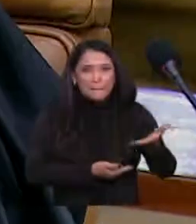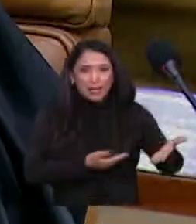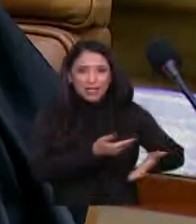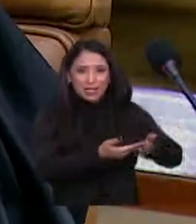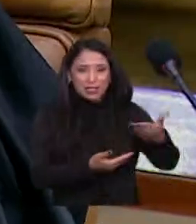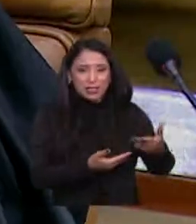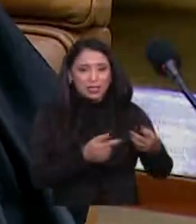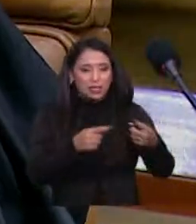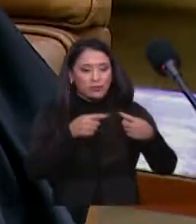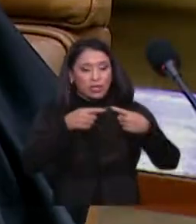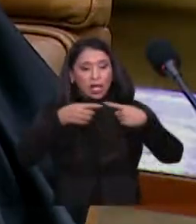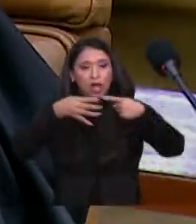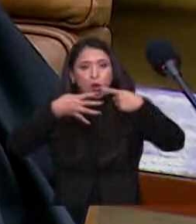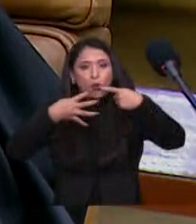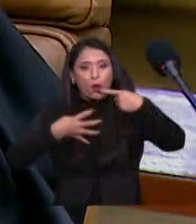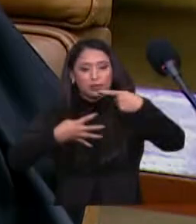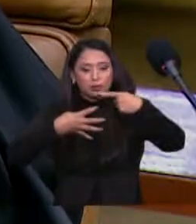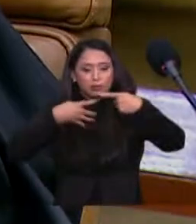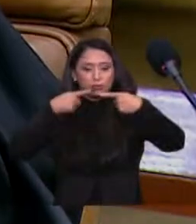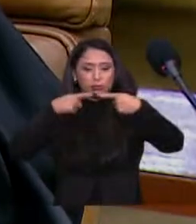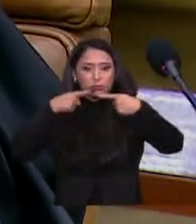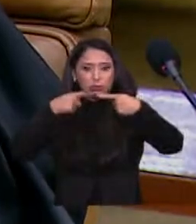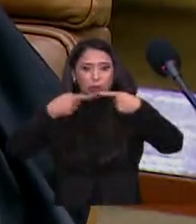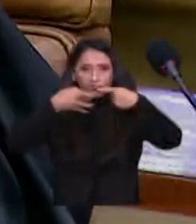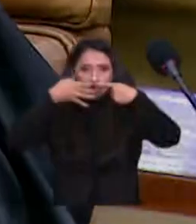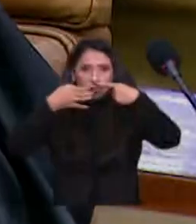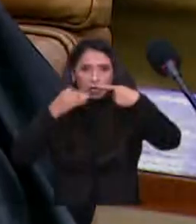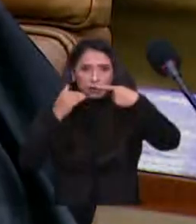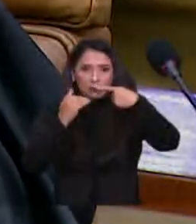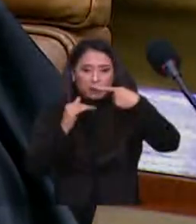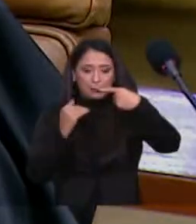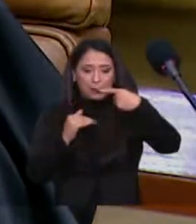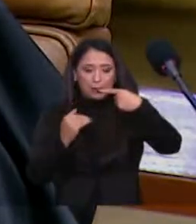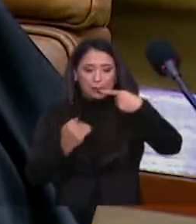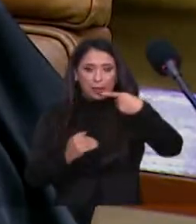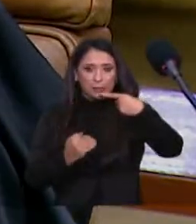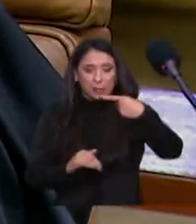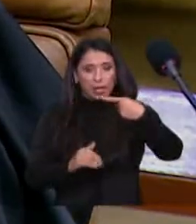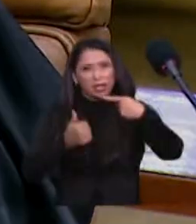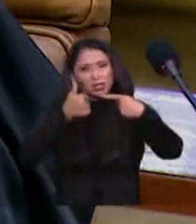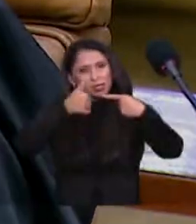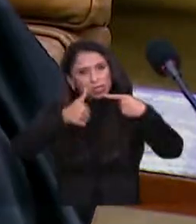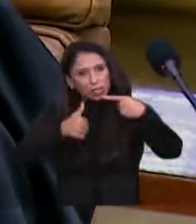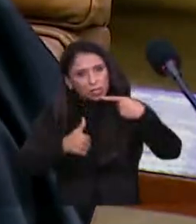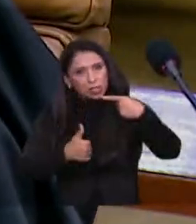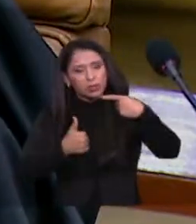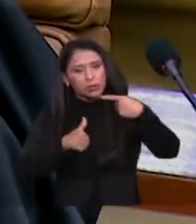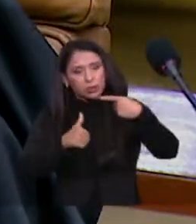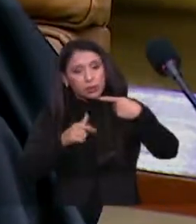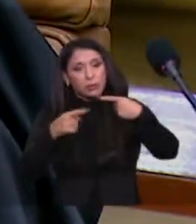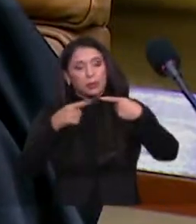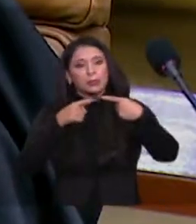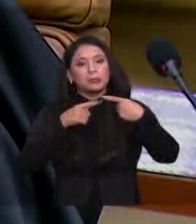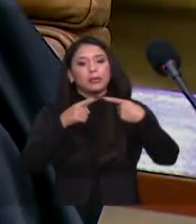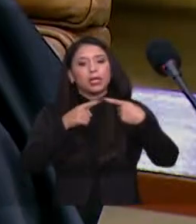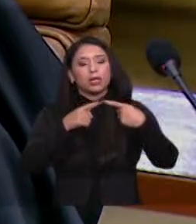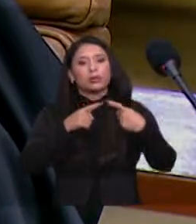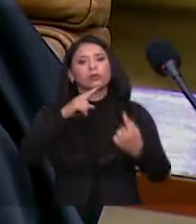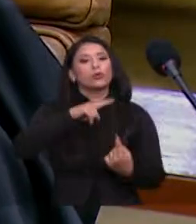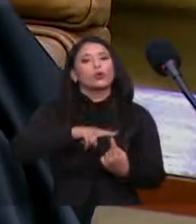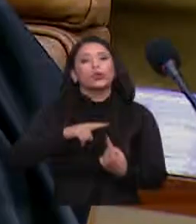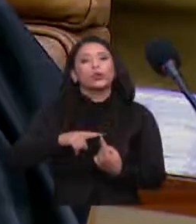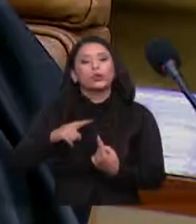subdividido em quatro itens que foram já objeto de análise o primeiro alegação de